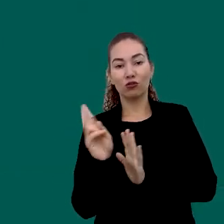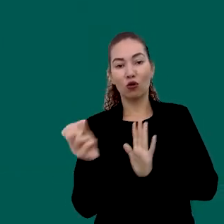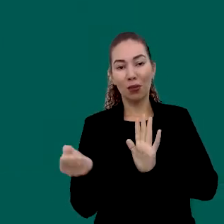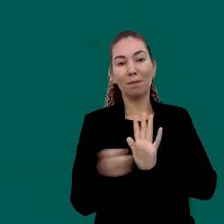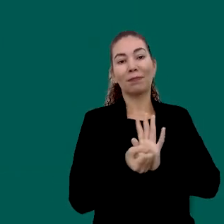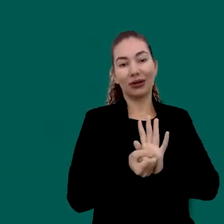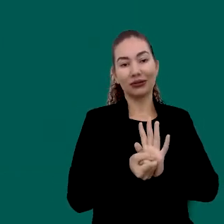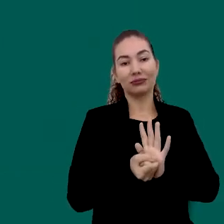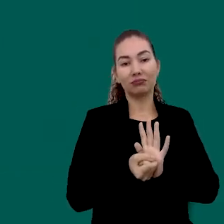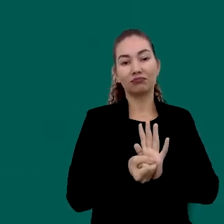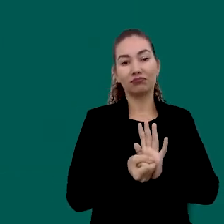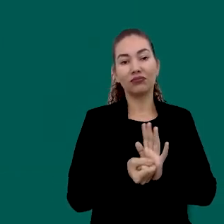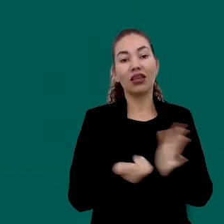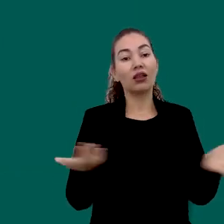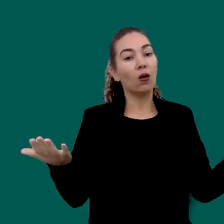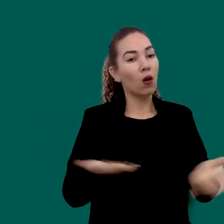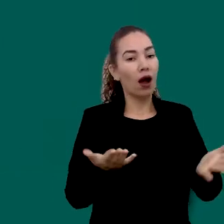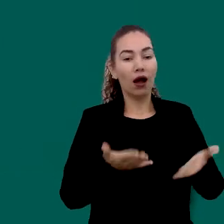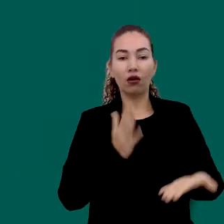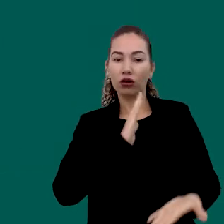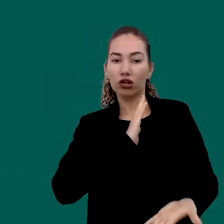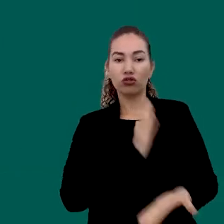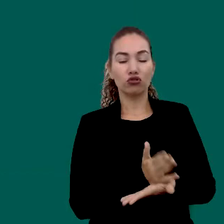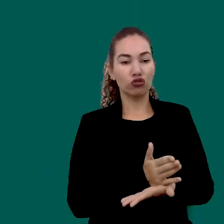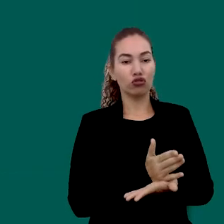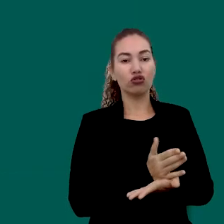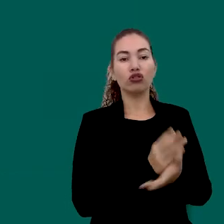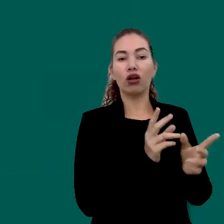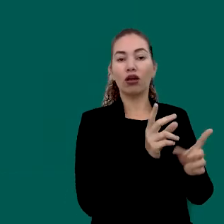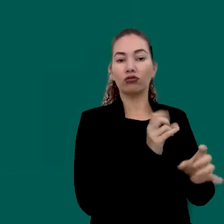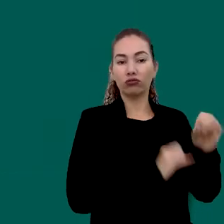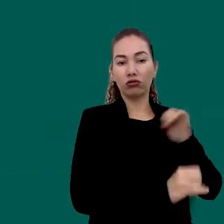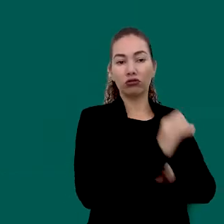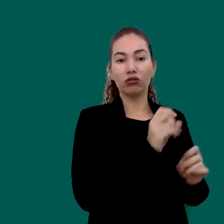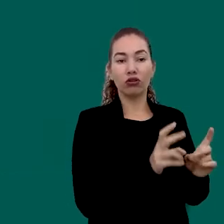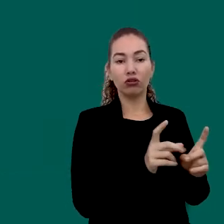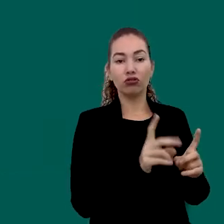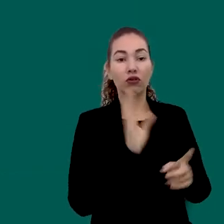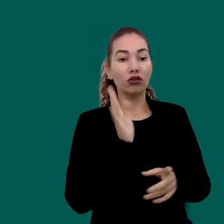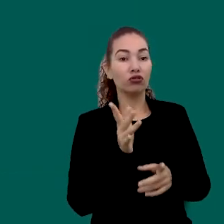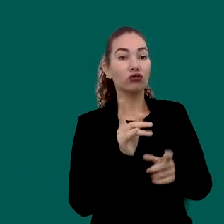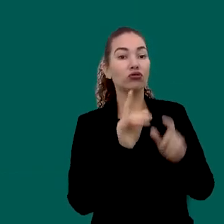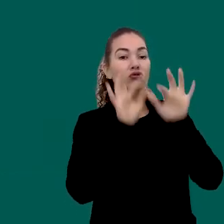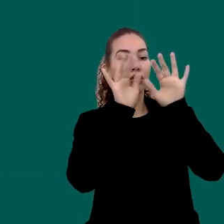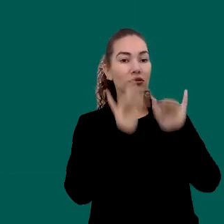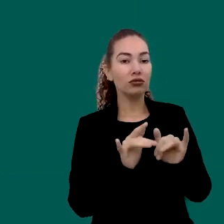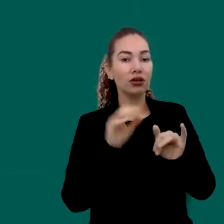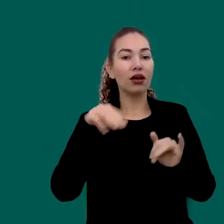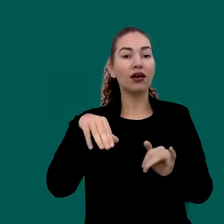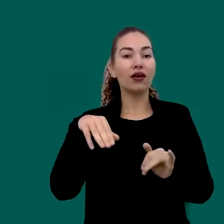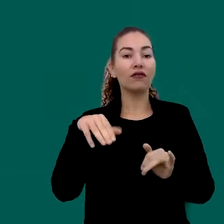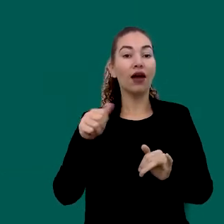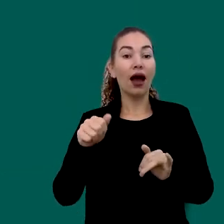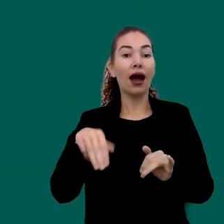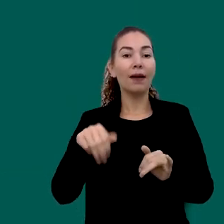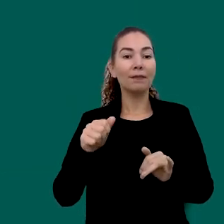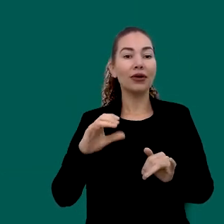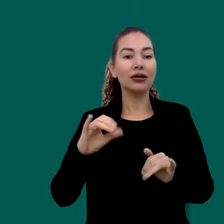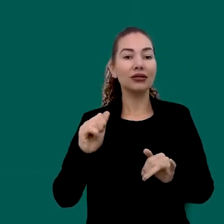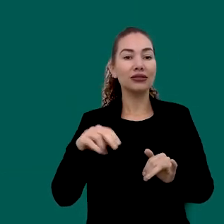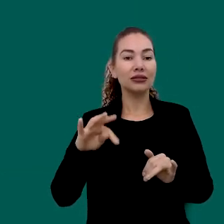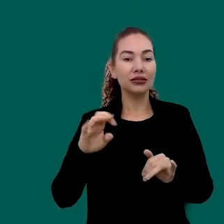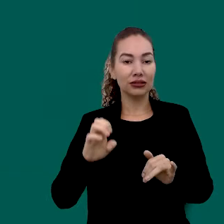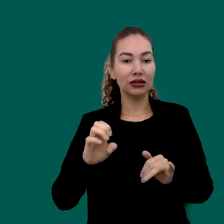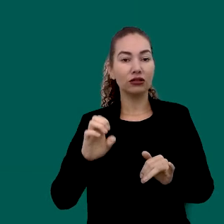Então agora a gente no próprio e-commerce, a gente tá, se tu vai procurar lá em cima por amaciante, vai puxar todos os amaciantes. Antes não acabava